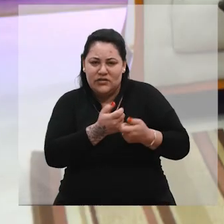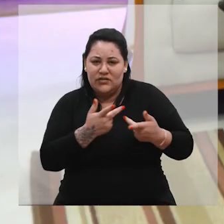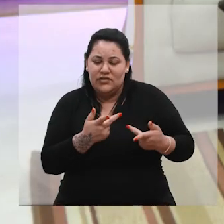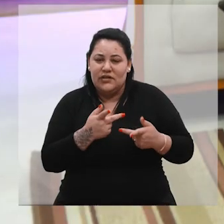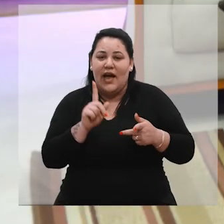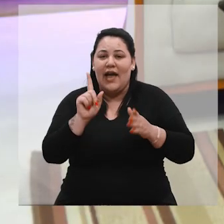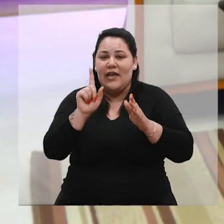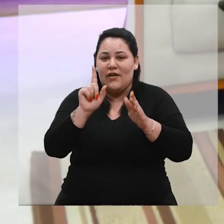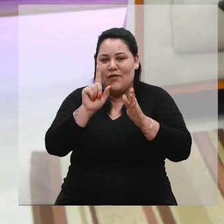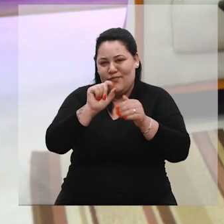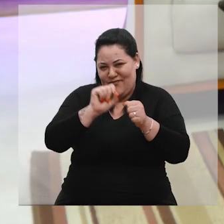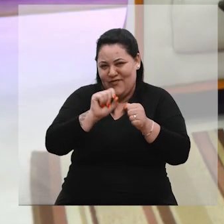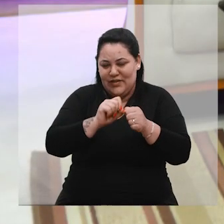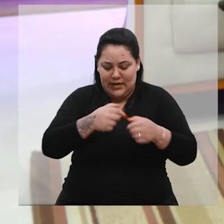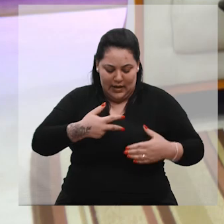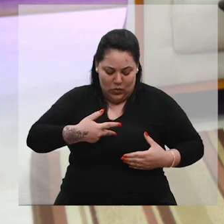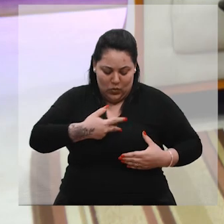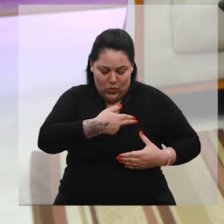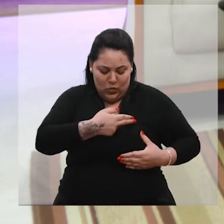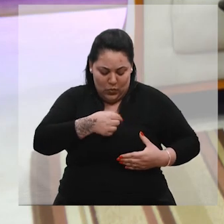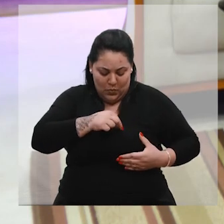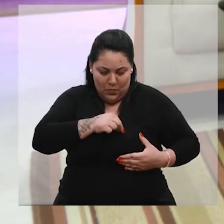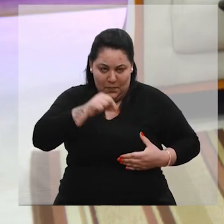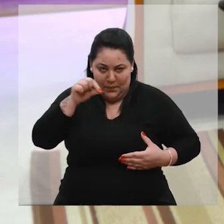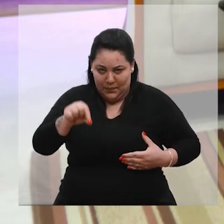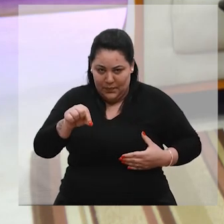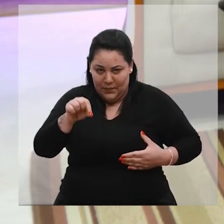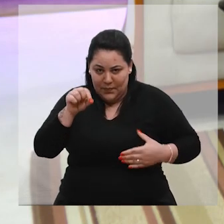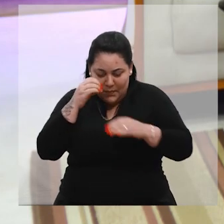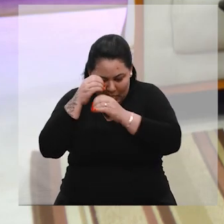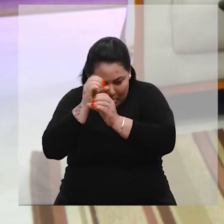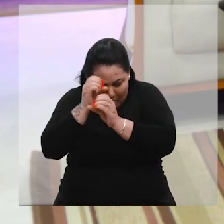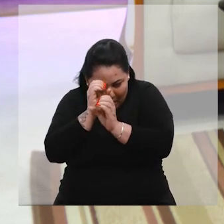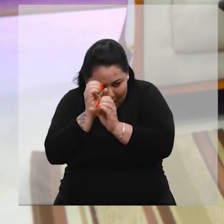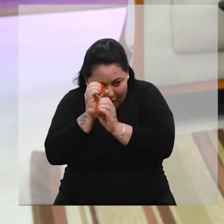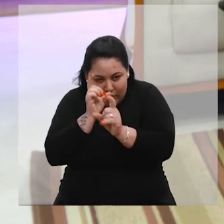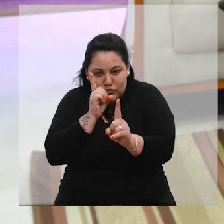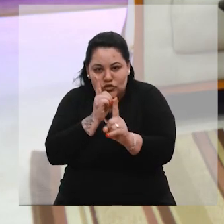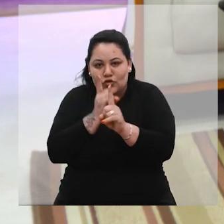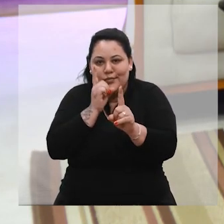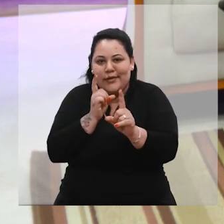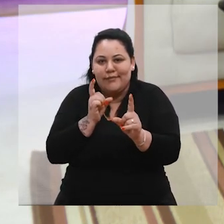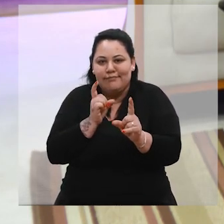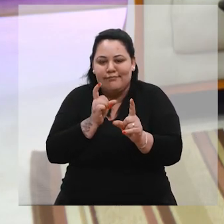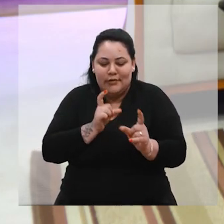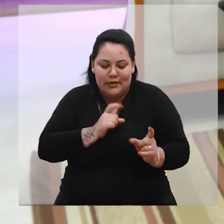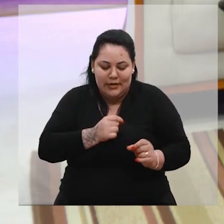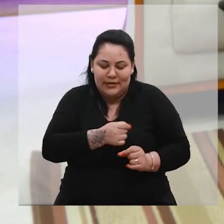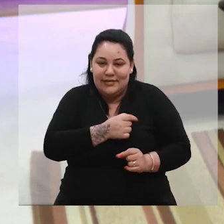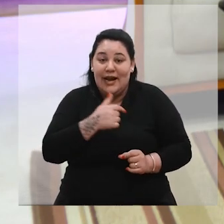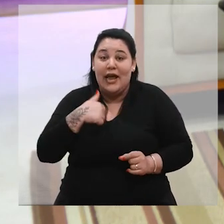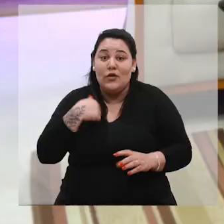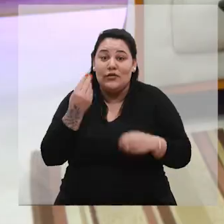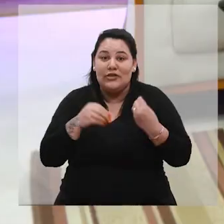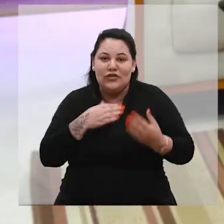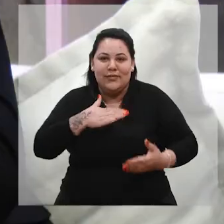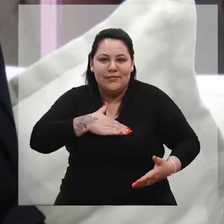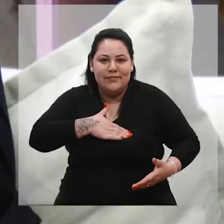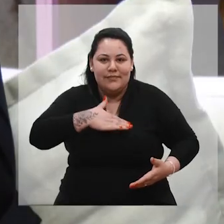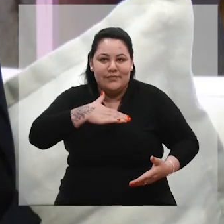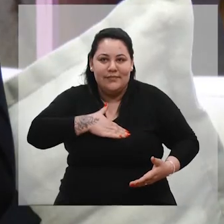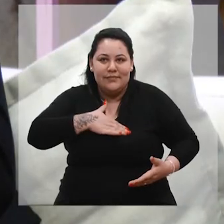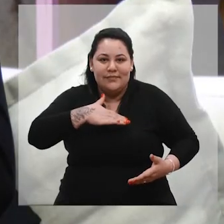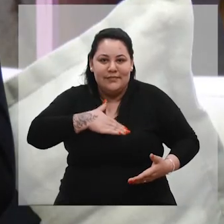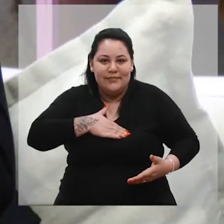que depois de fazer uma biópsia, que era realmente câncer, né? E entre eu sentir o nódulo e eu fazer a cirurgia